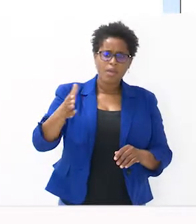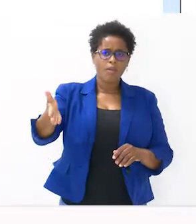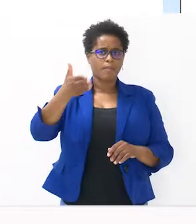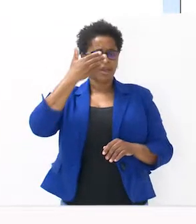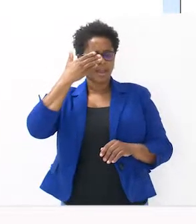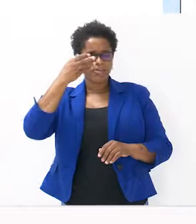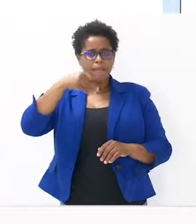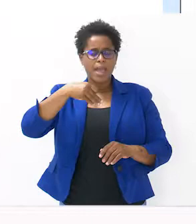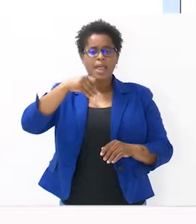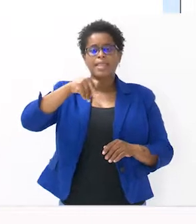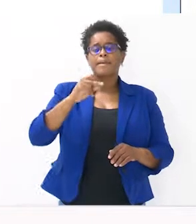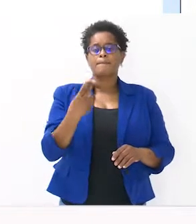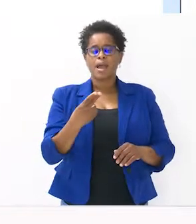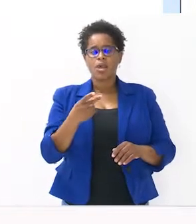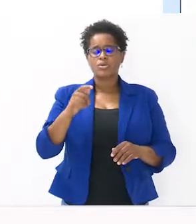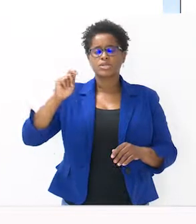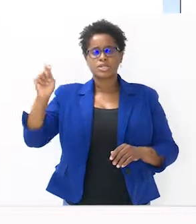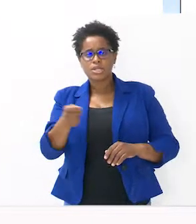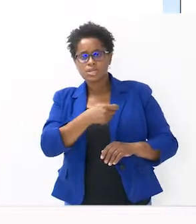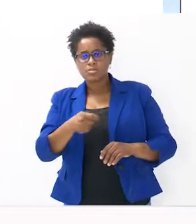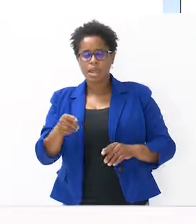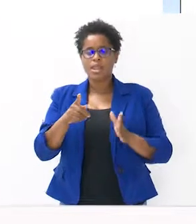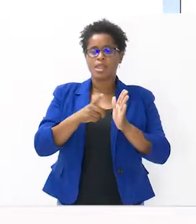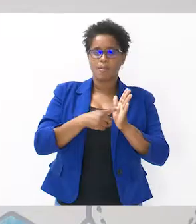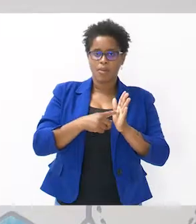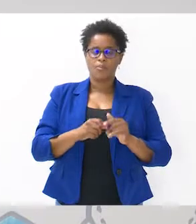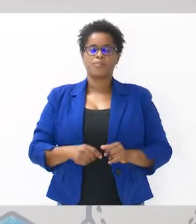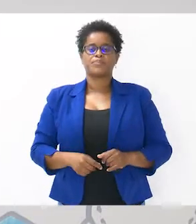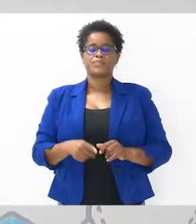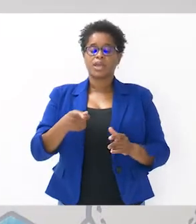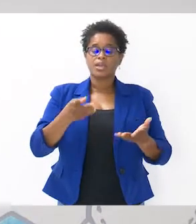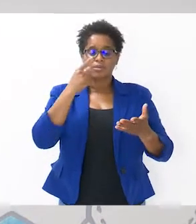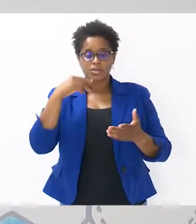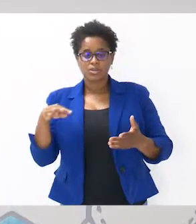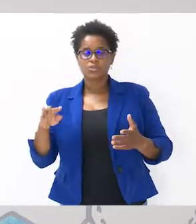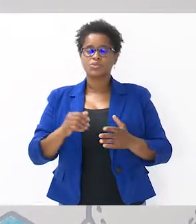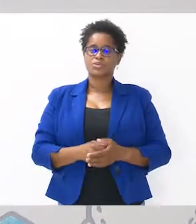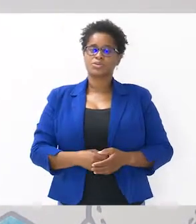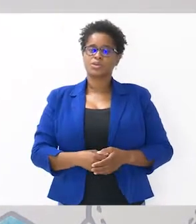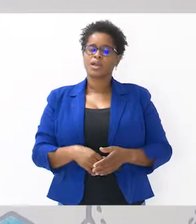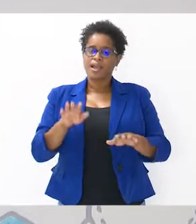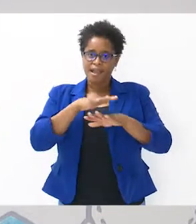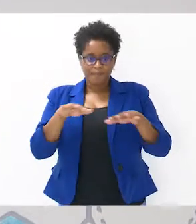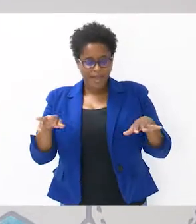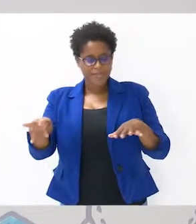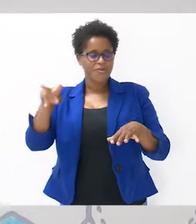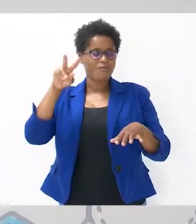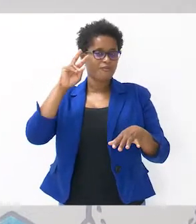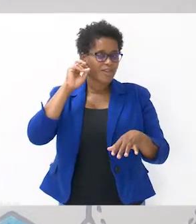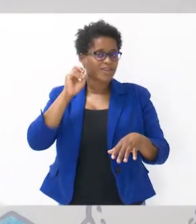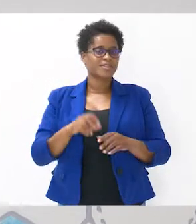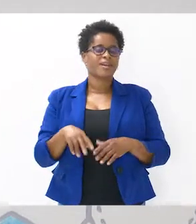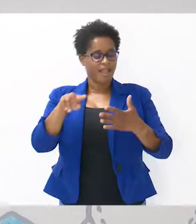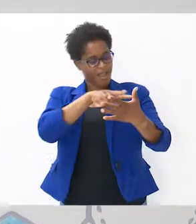de pau, de espada na mão. E aí, meninos? Acabaram de ouvir